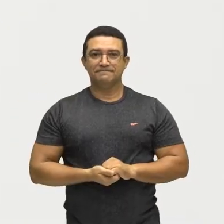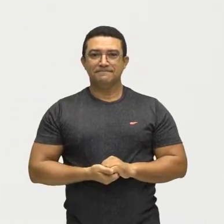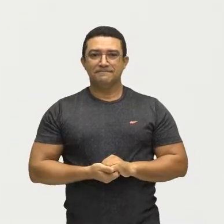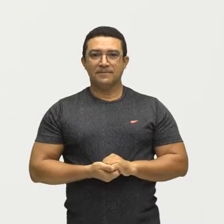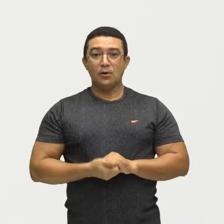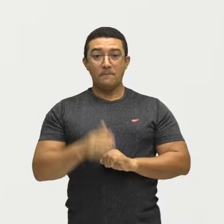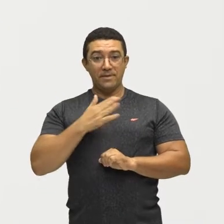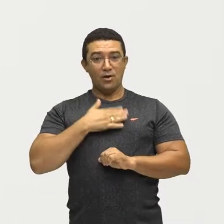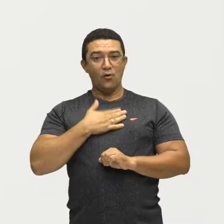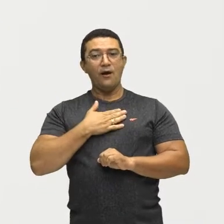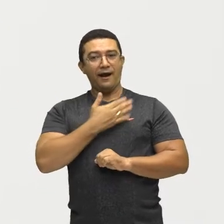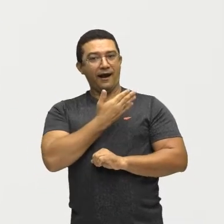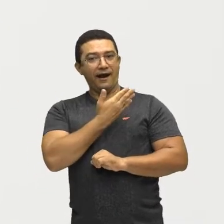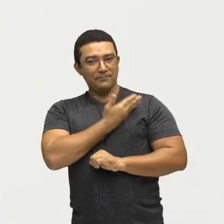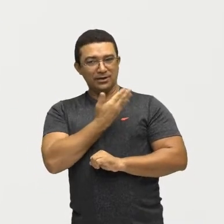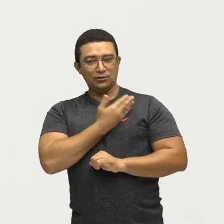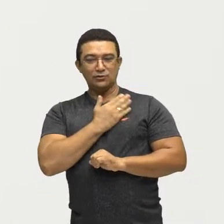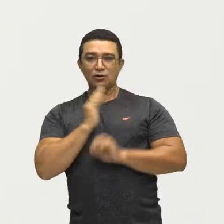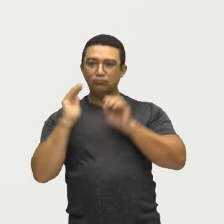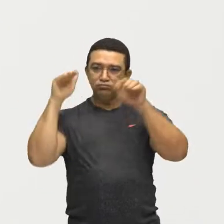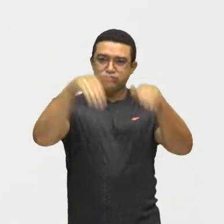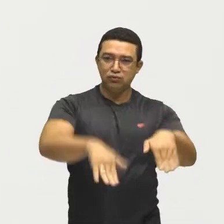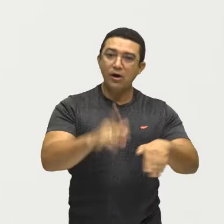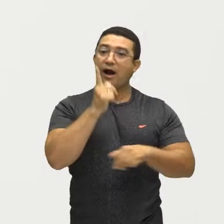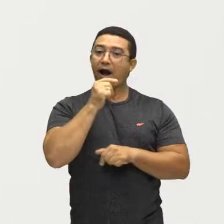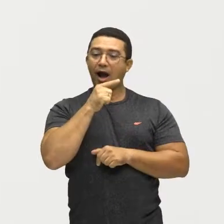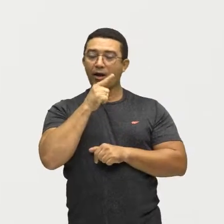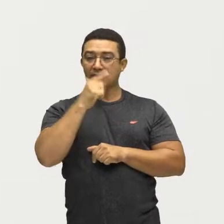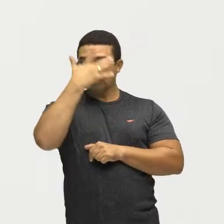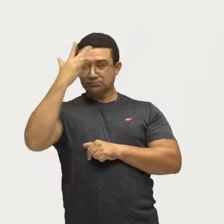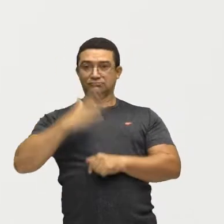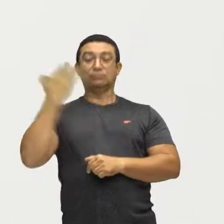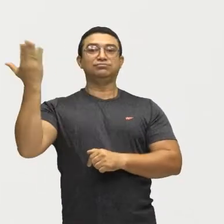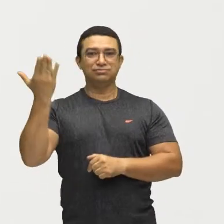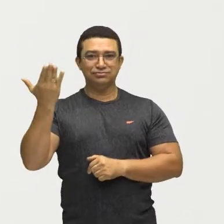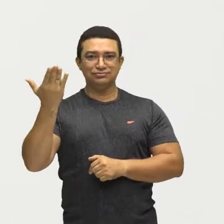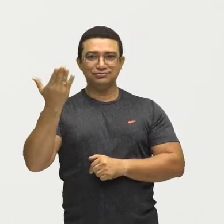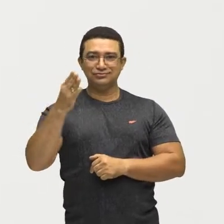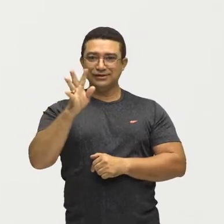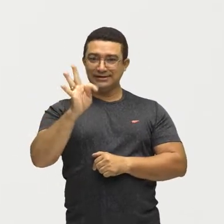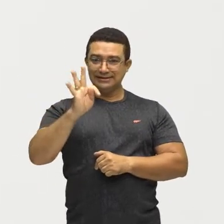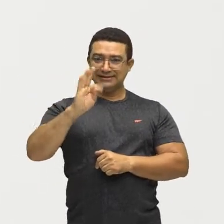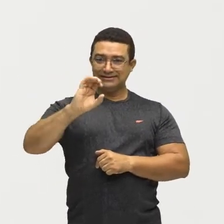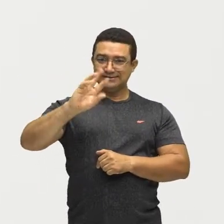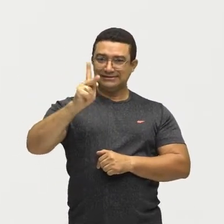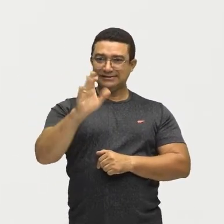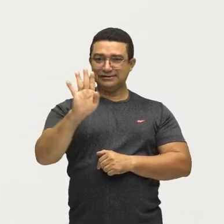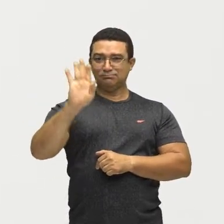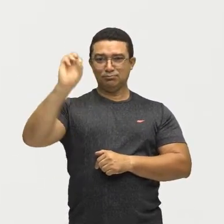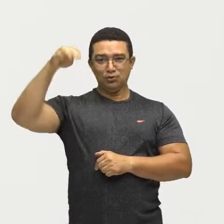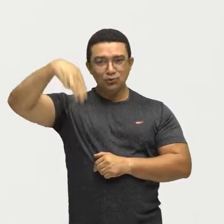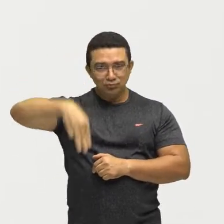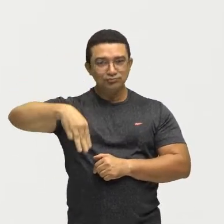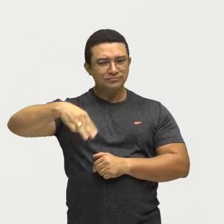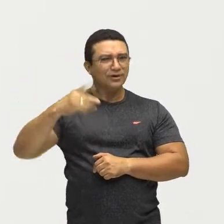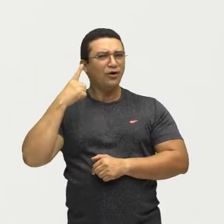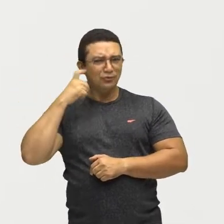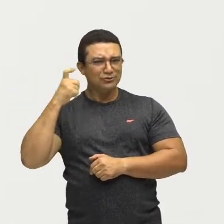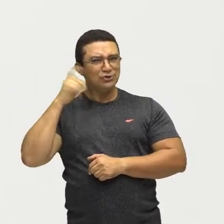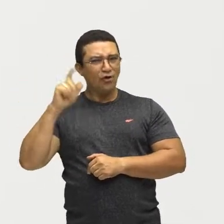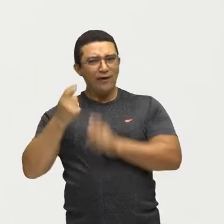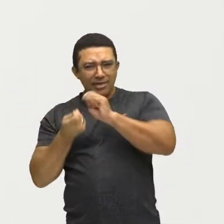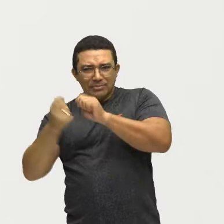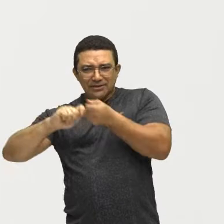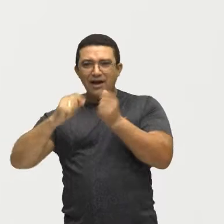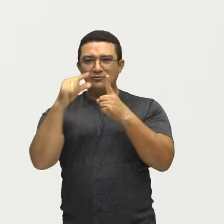pulou na água e assustou a todos, né? Então, esse tibum, tibum, alguma coisa assim que você escuta quando